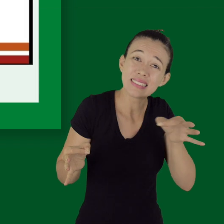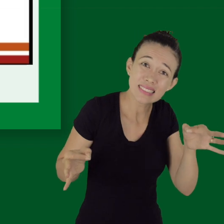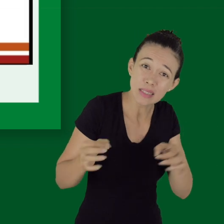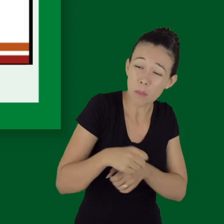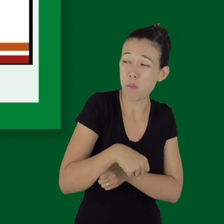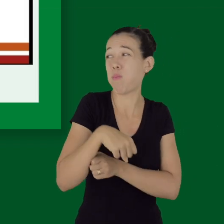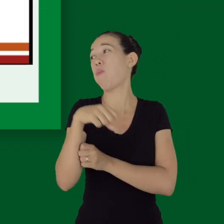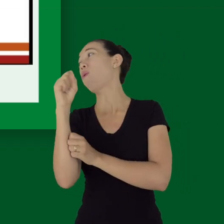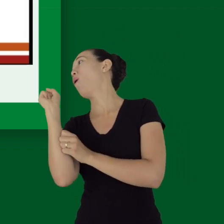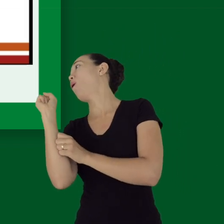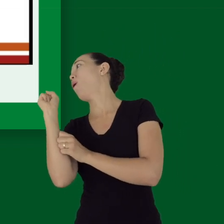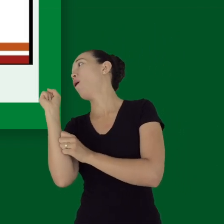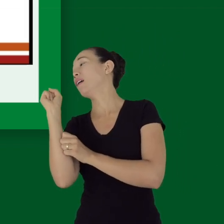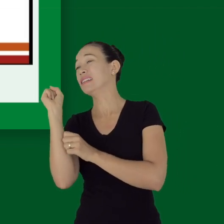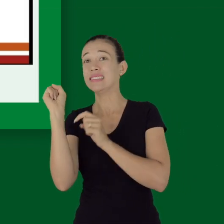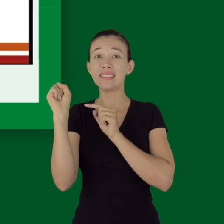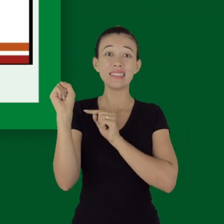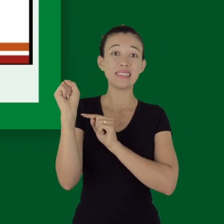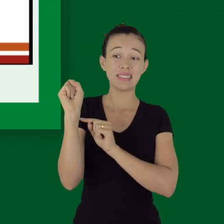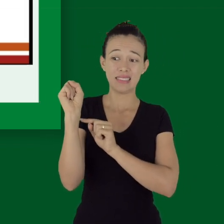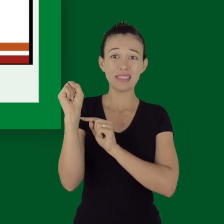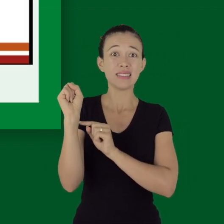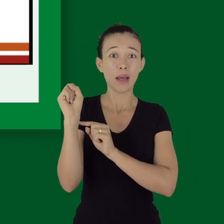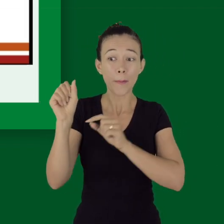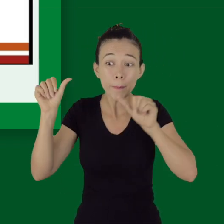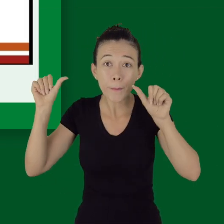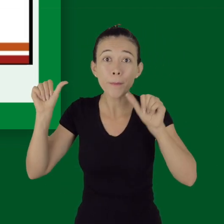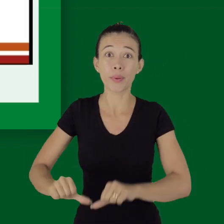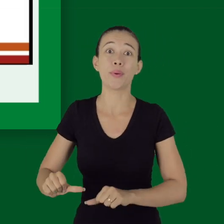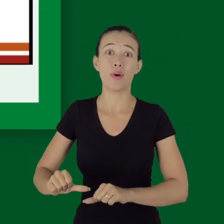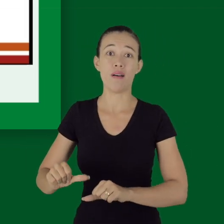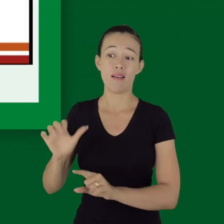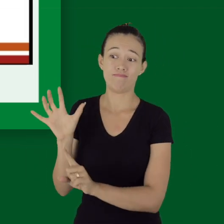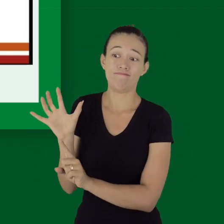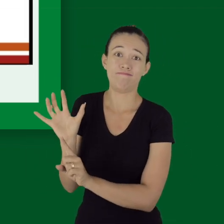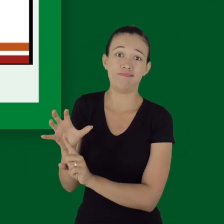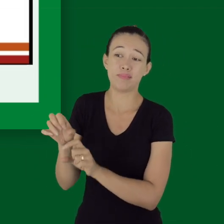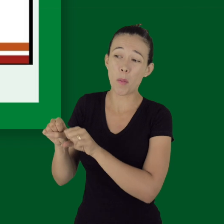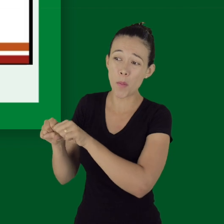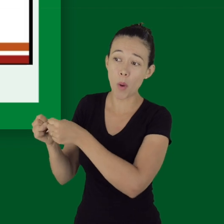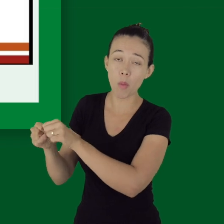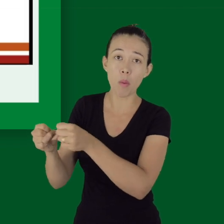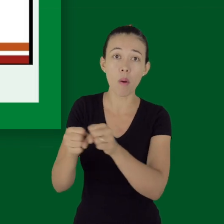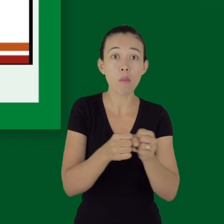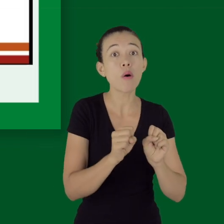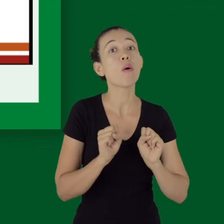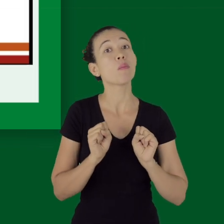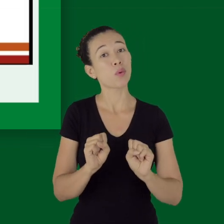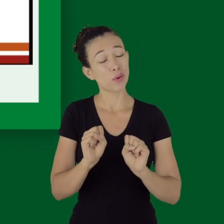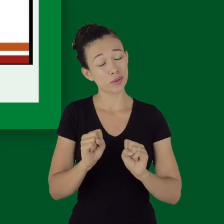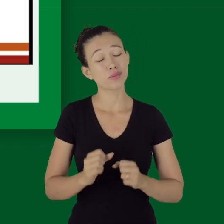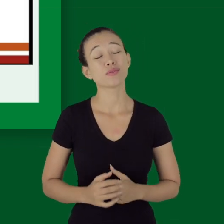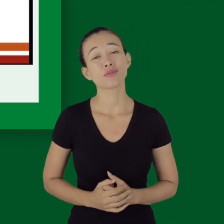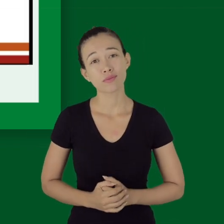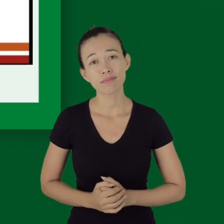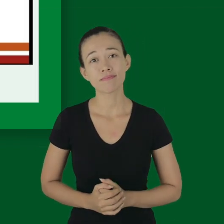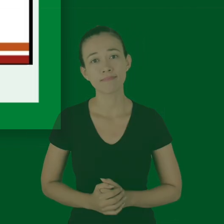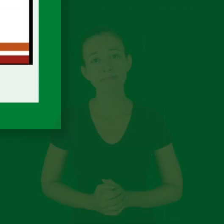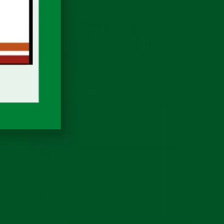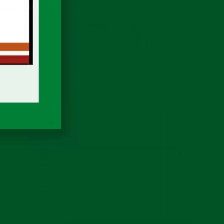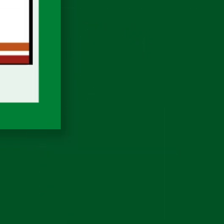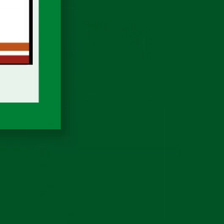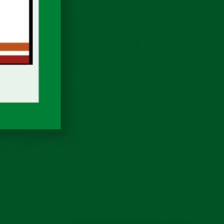uma hiperflexão ou hiperextensão da coluna e do pescoço, eu posso ter ali